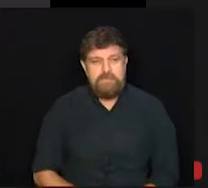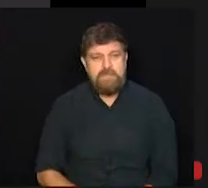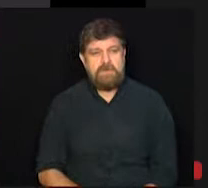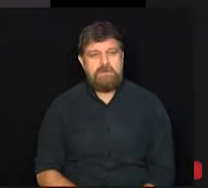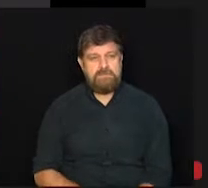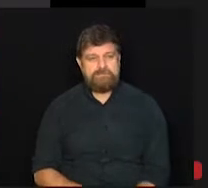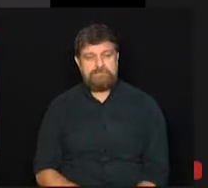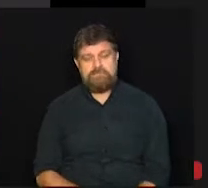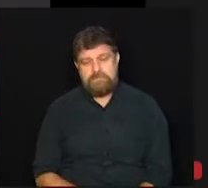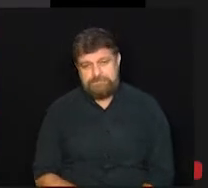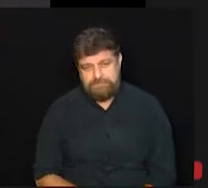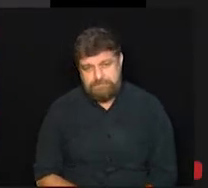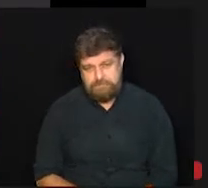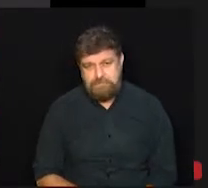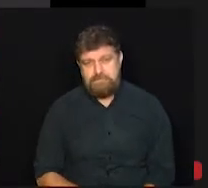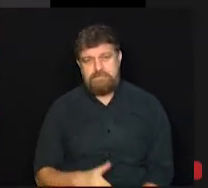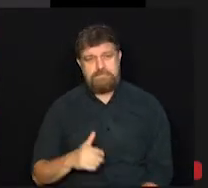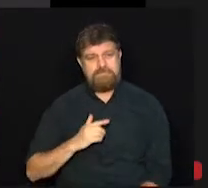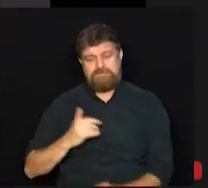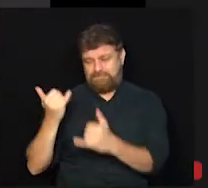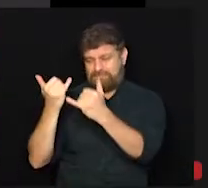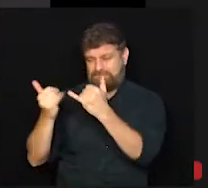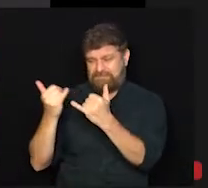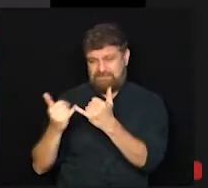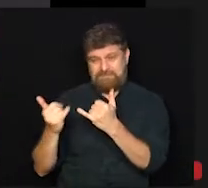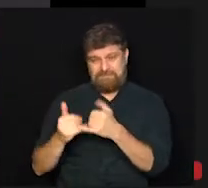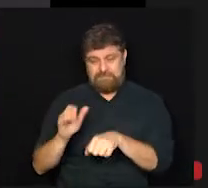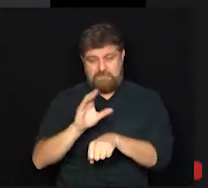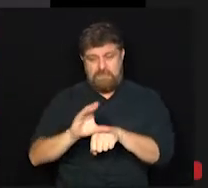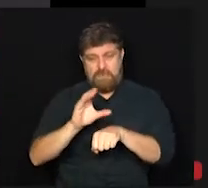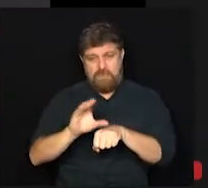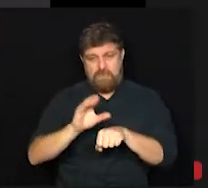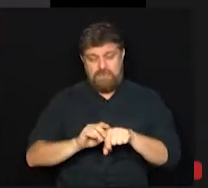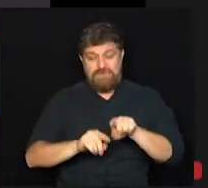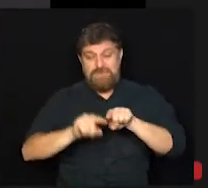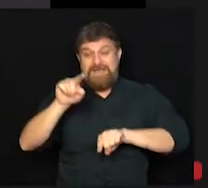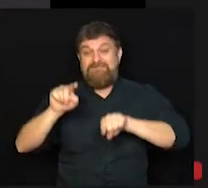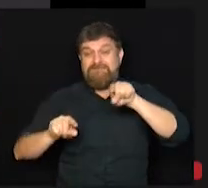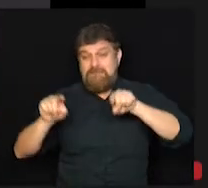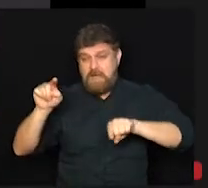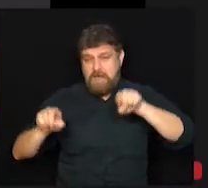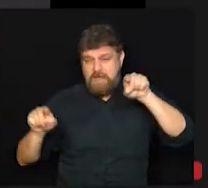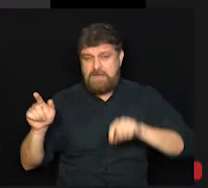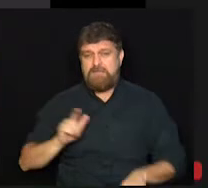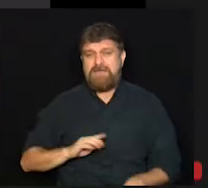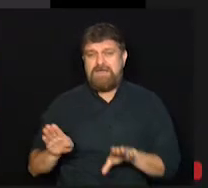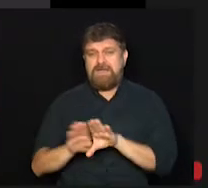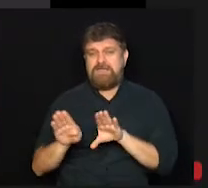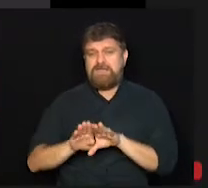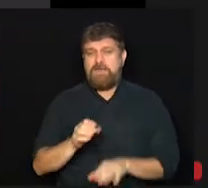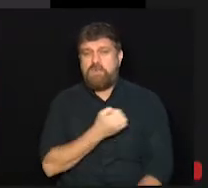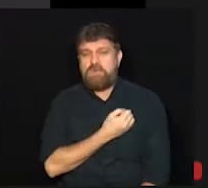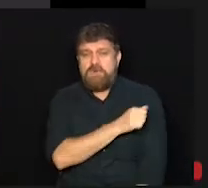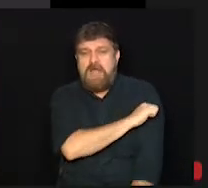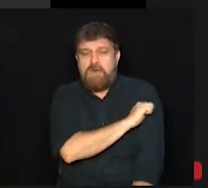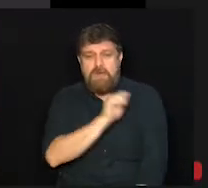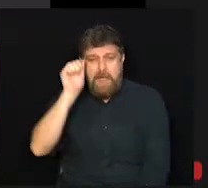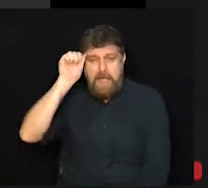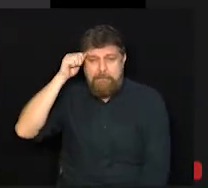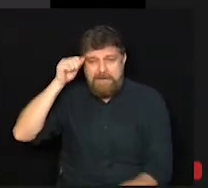Essa tendência é similar, assim, os cursos variam, mas em termos também de pretos e pardos, aqui os pretos e